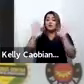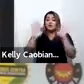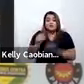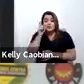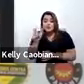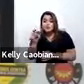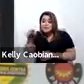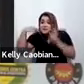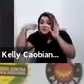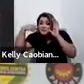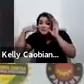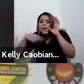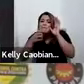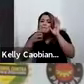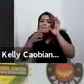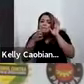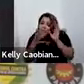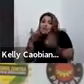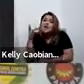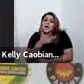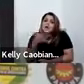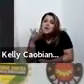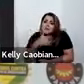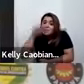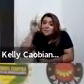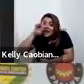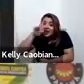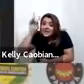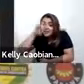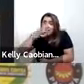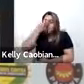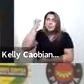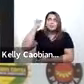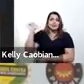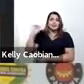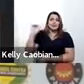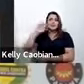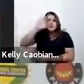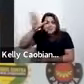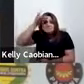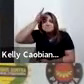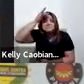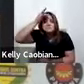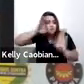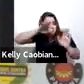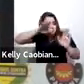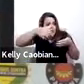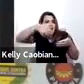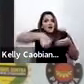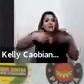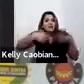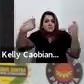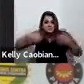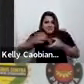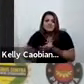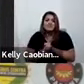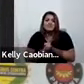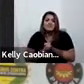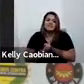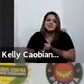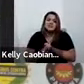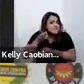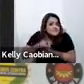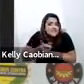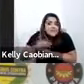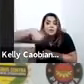vendo, sabe? Para lembrar, para não esquecer, para se manter focado, para lembrar toda hora que é possível